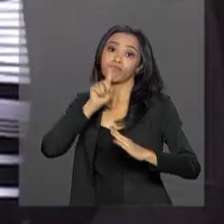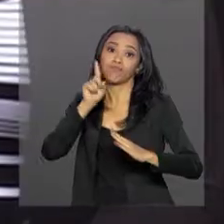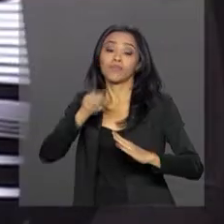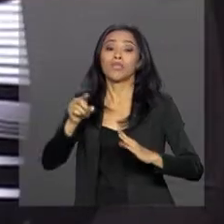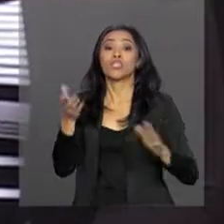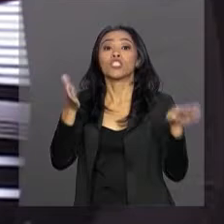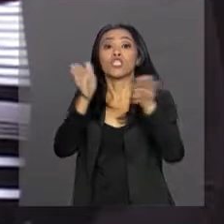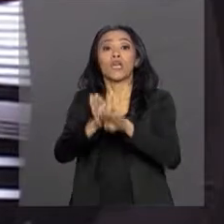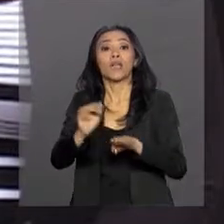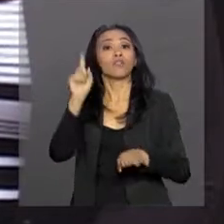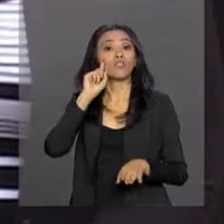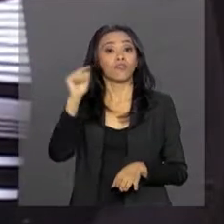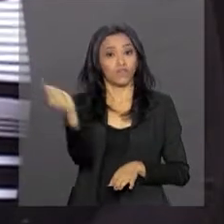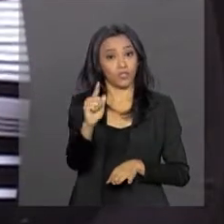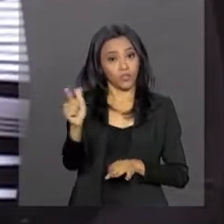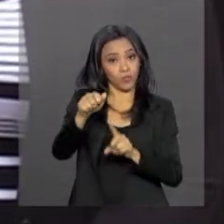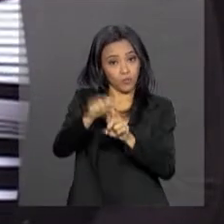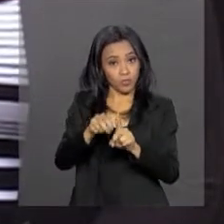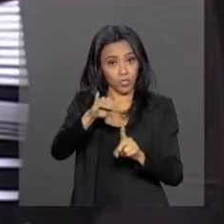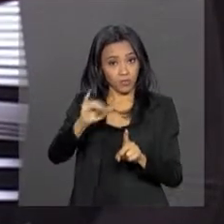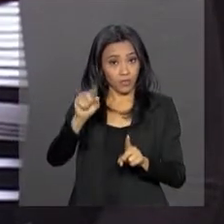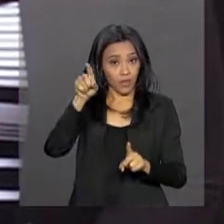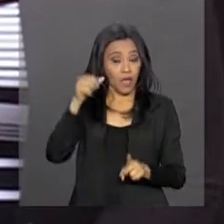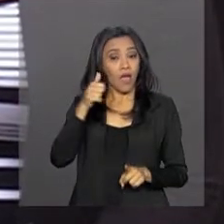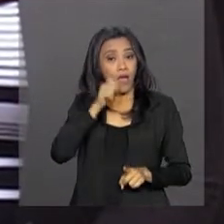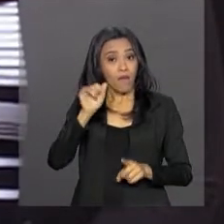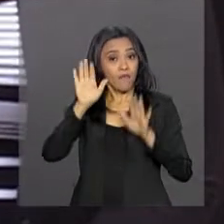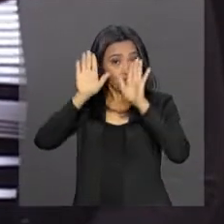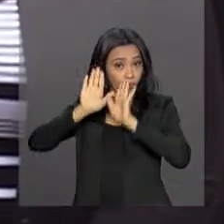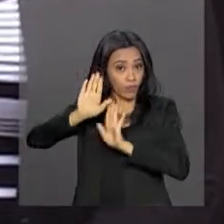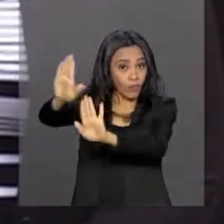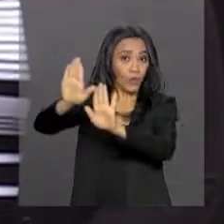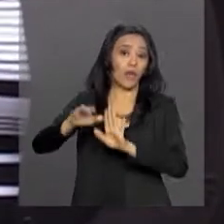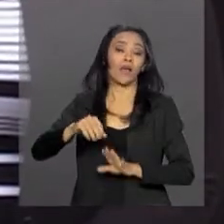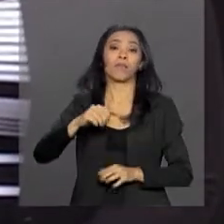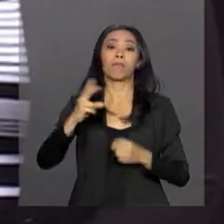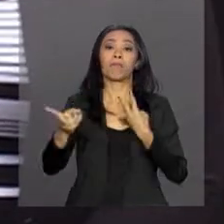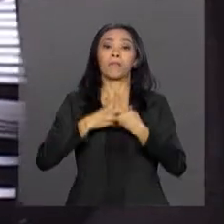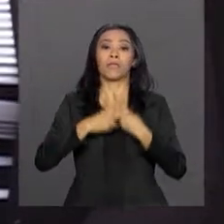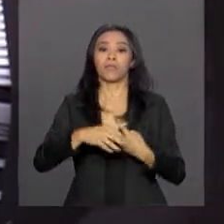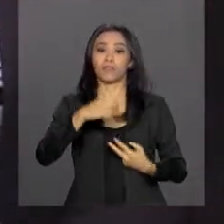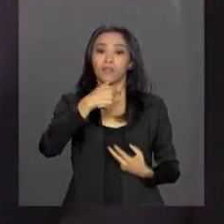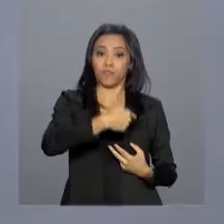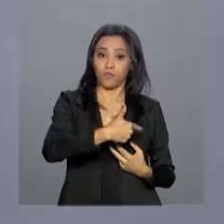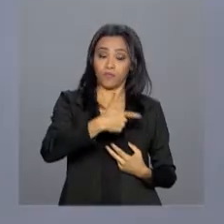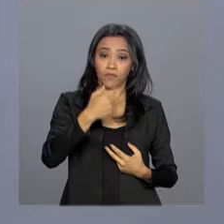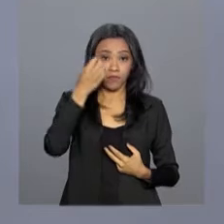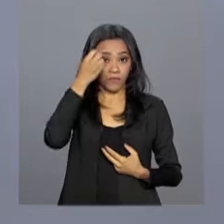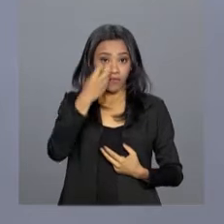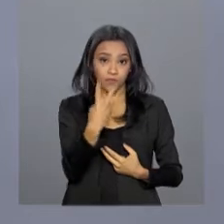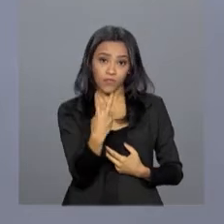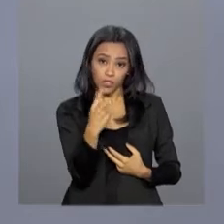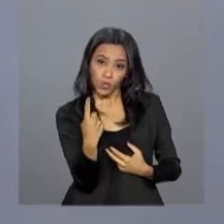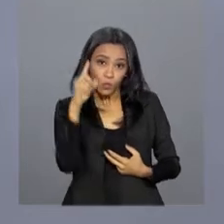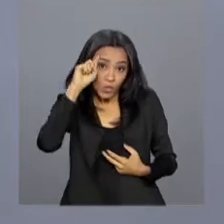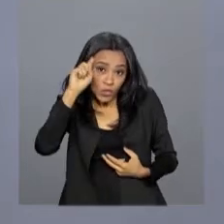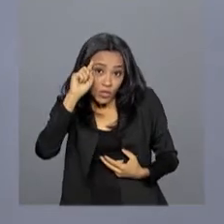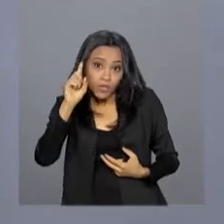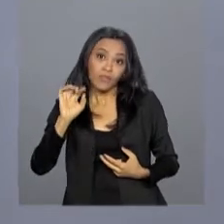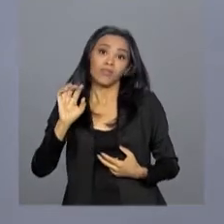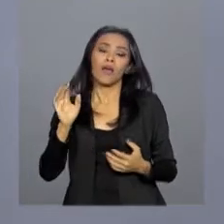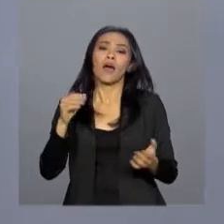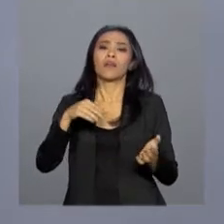22 de maio se ele permaneceu detida por 21 dias e foi liberada em 13 de junho na saída do